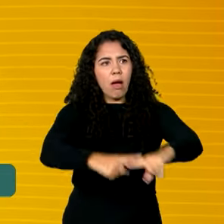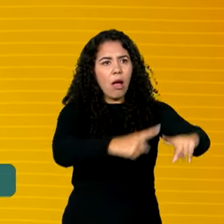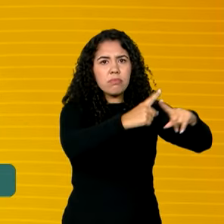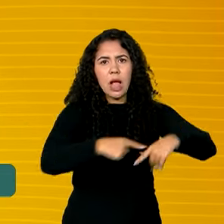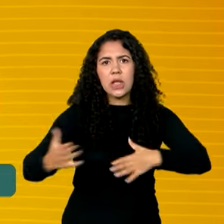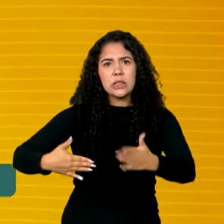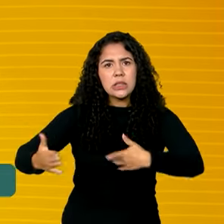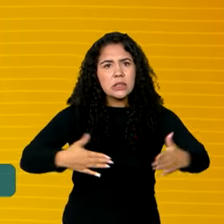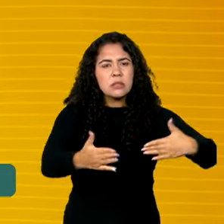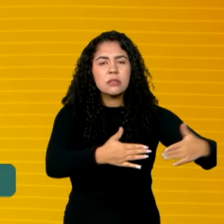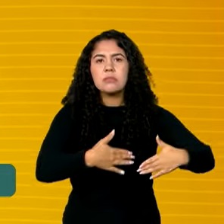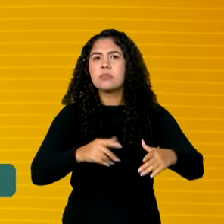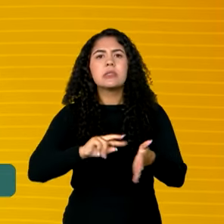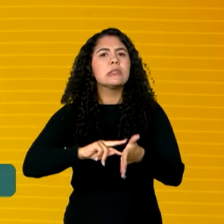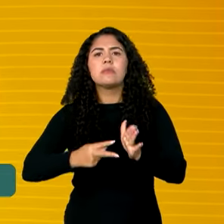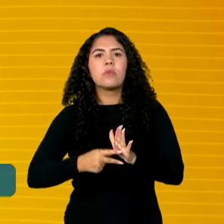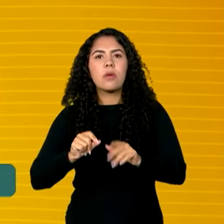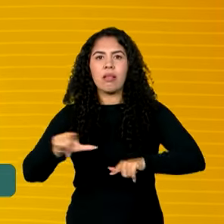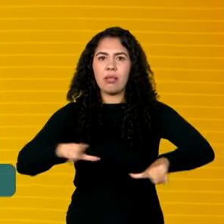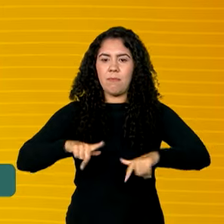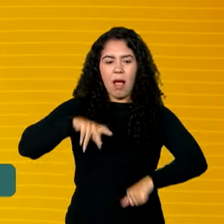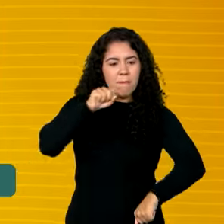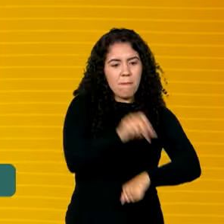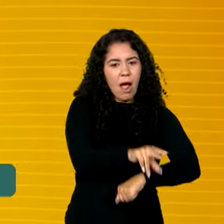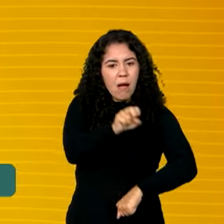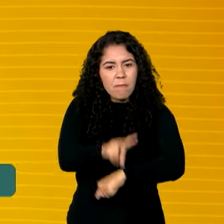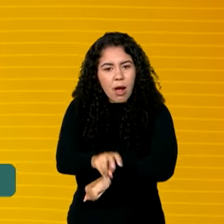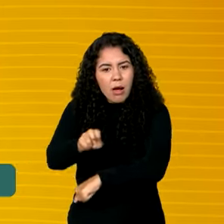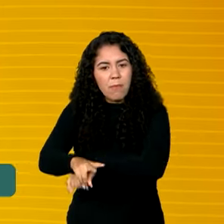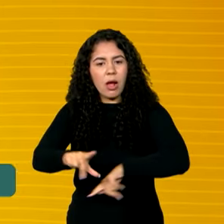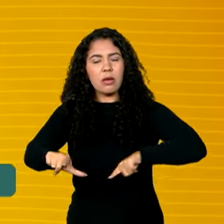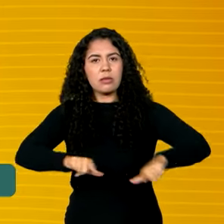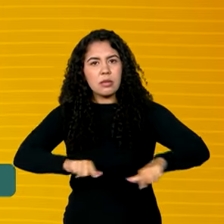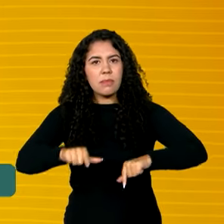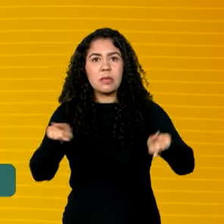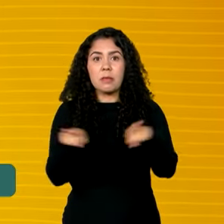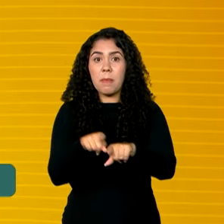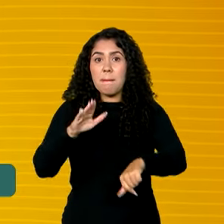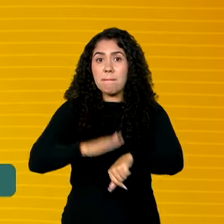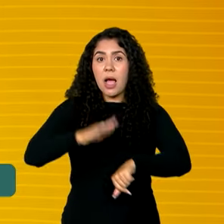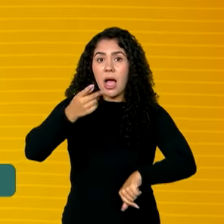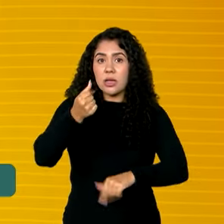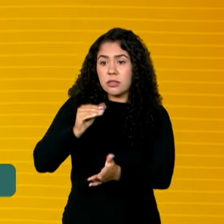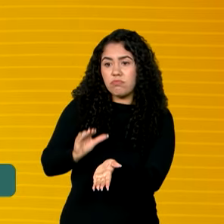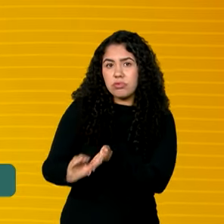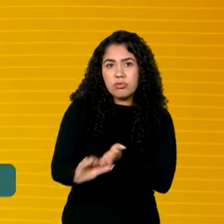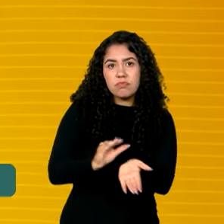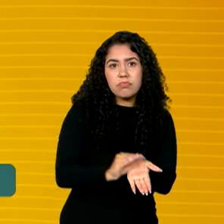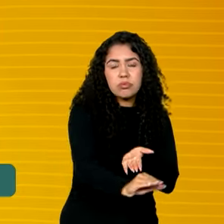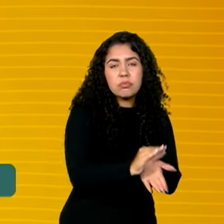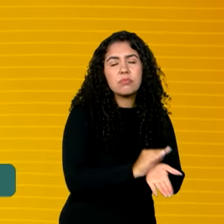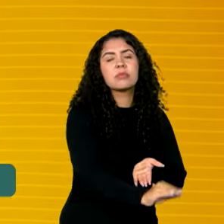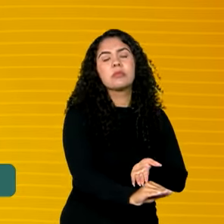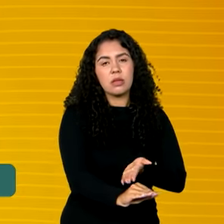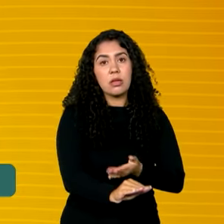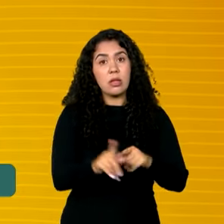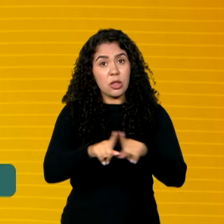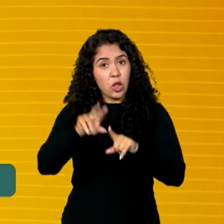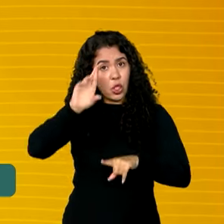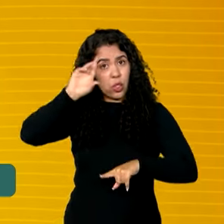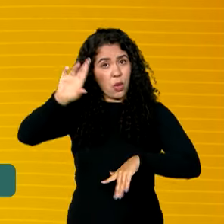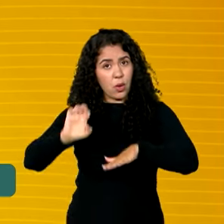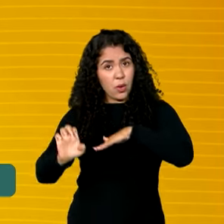Isso significa gerar empregos, isso significa atrair mais investimentos. E esses